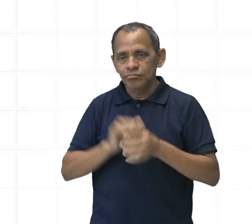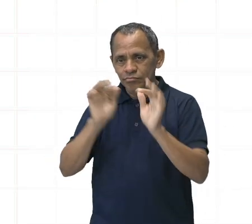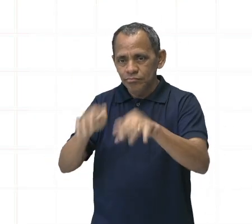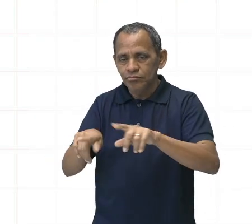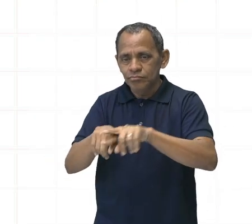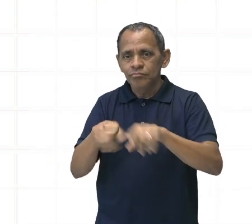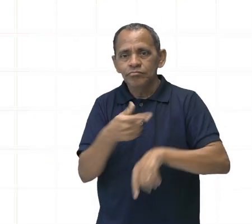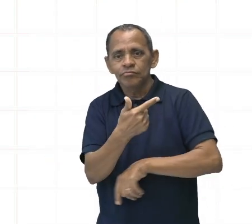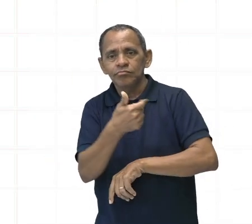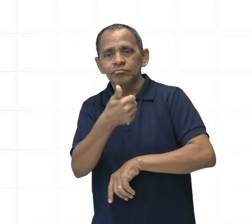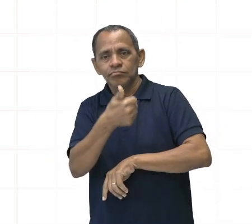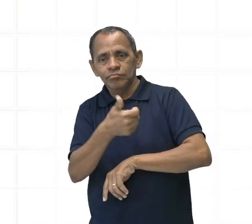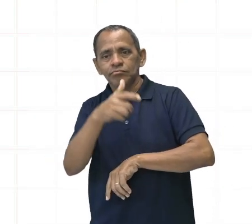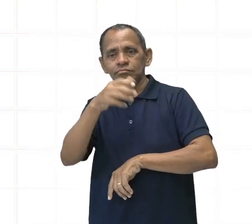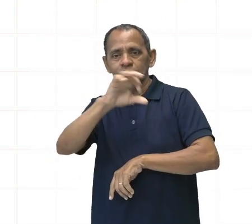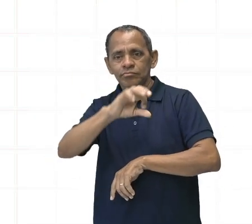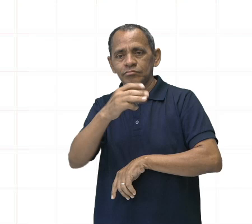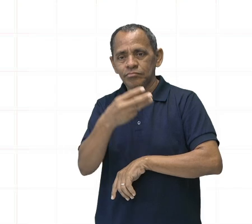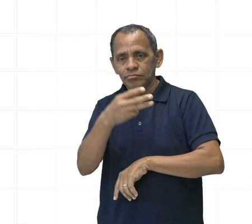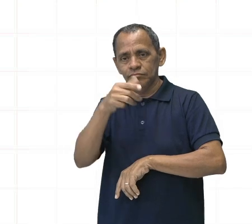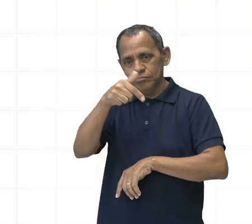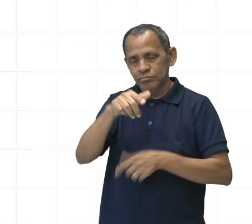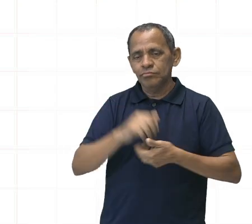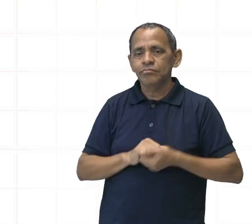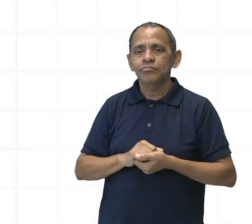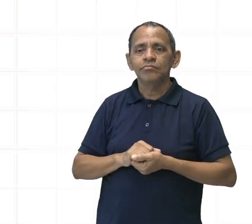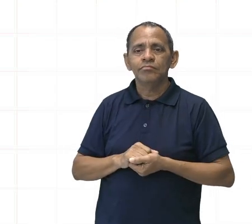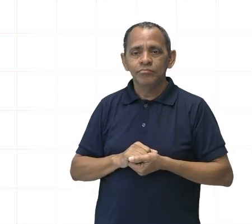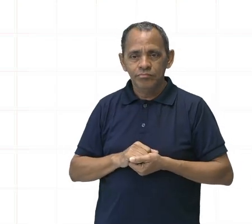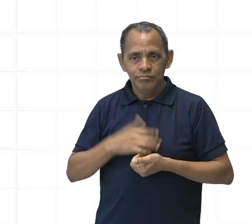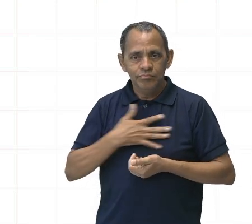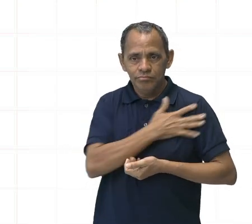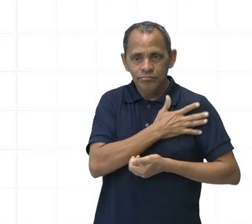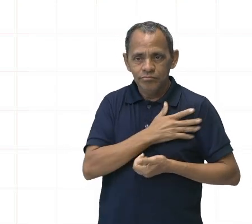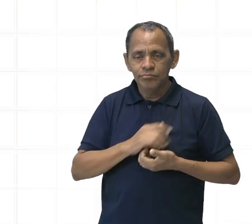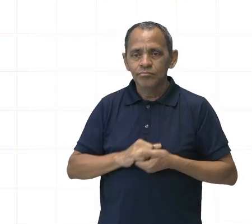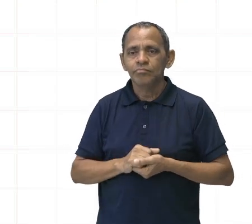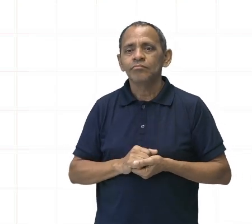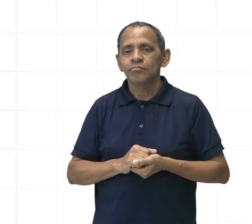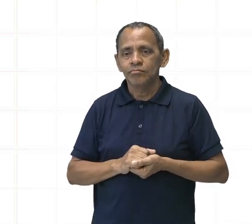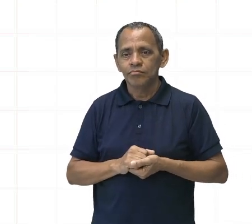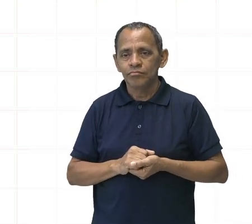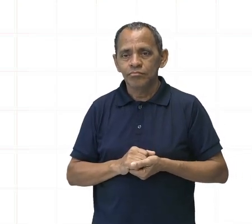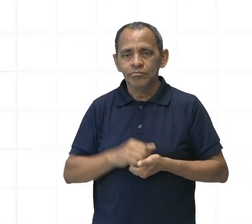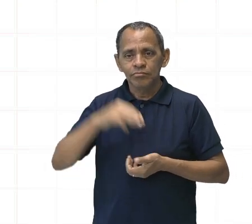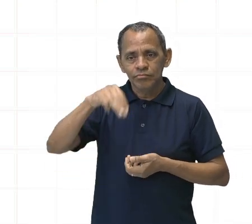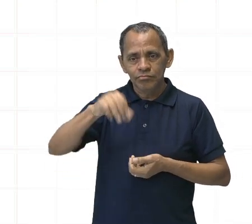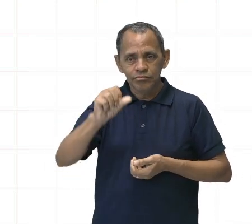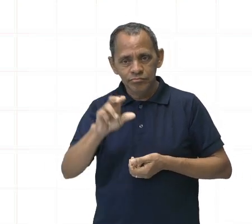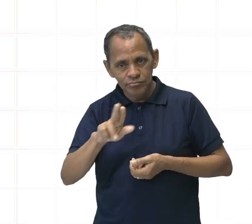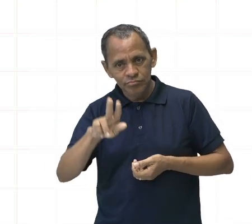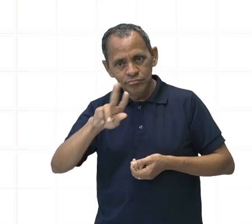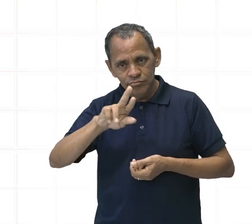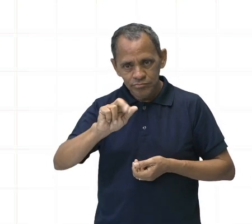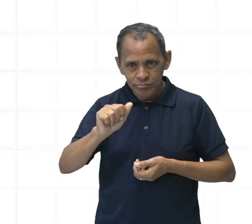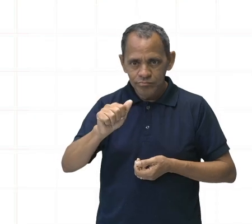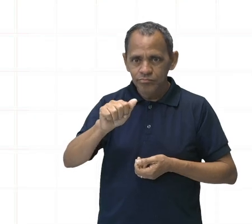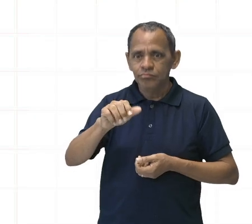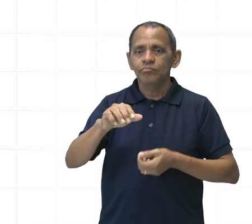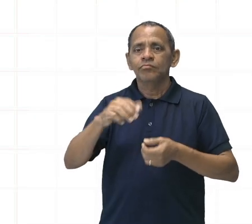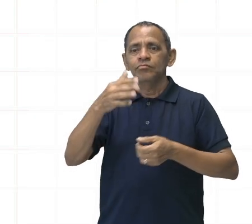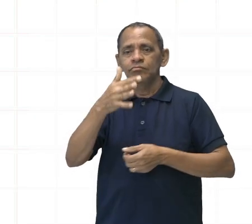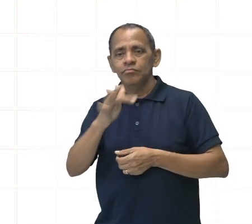interventores nacionais. No final de 1937, o capitão integralista Olímpio Mourão Filho elaborou um plano e